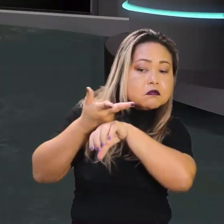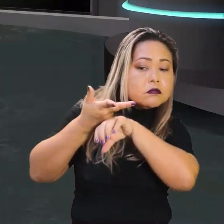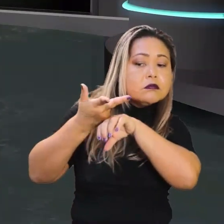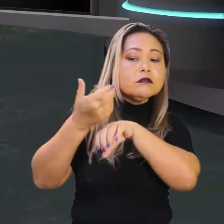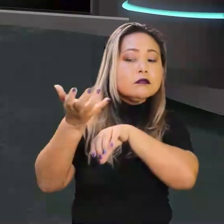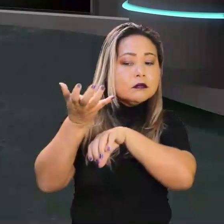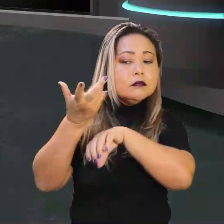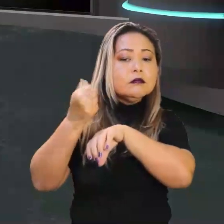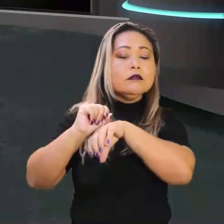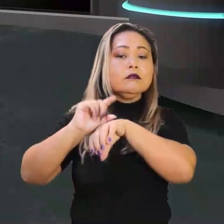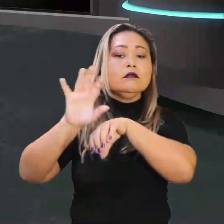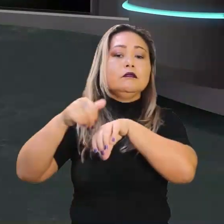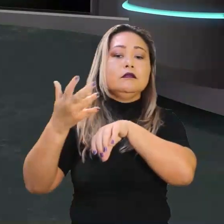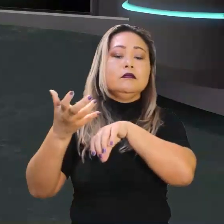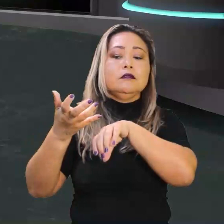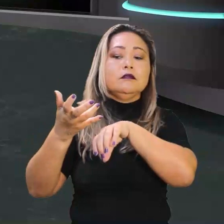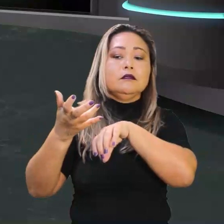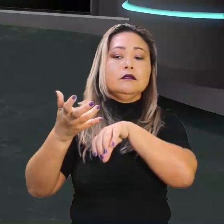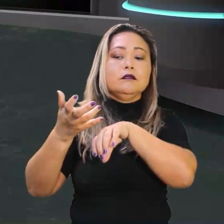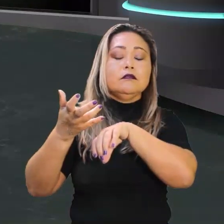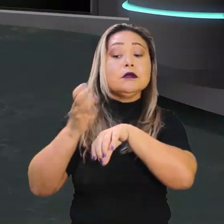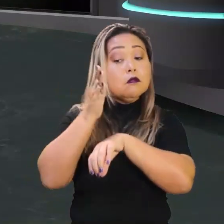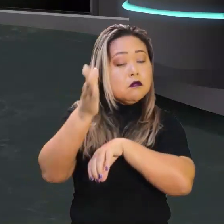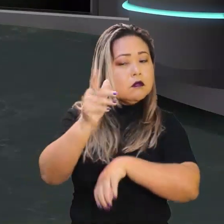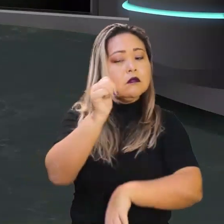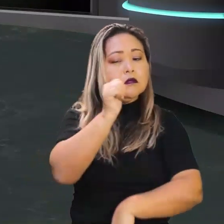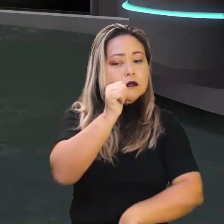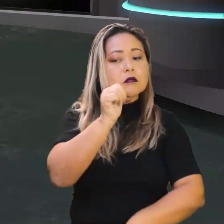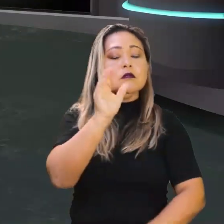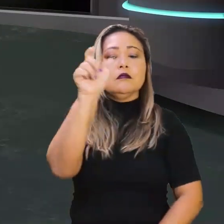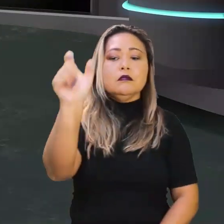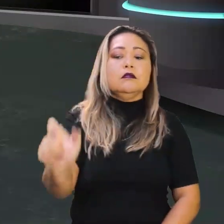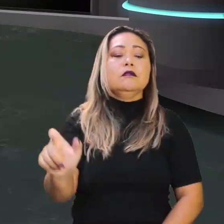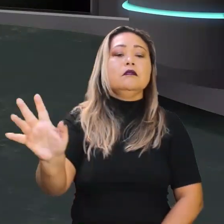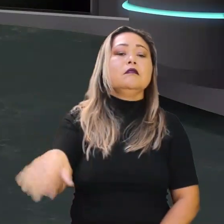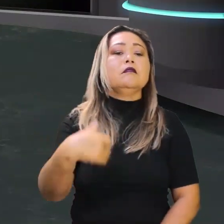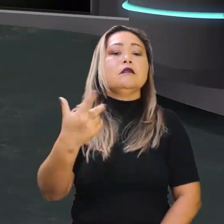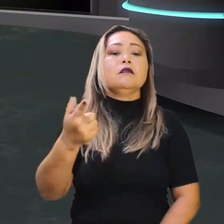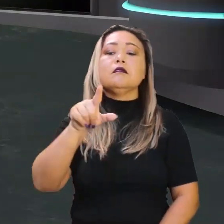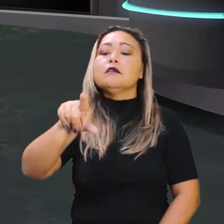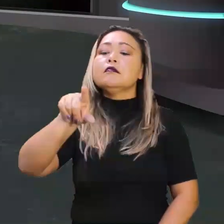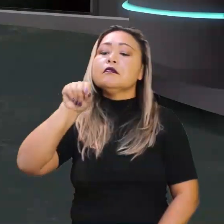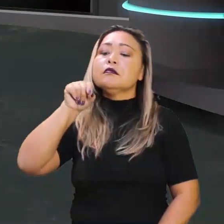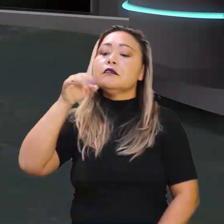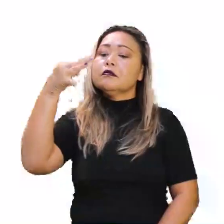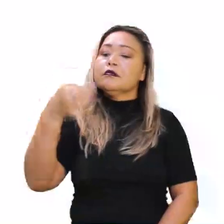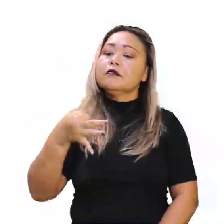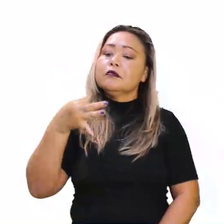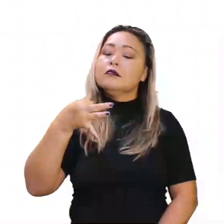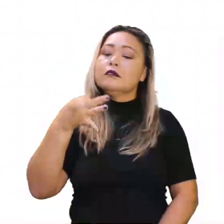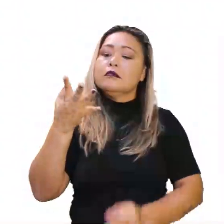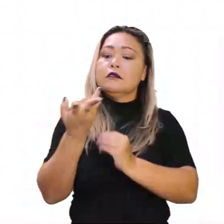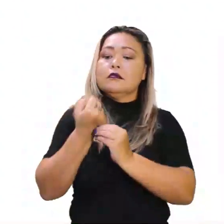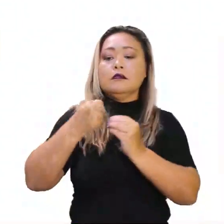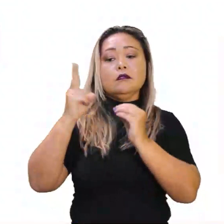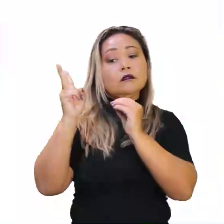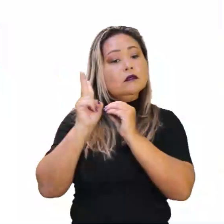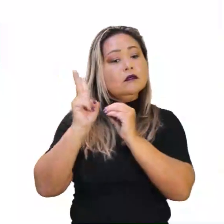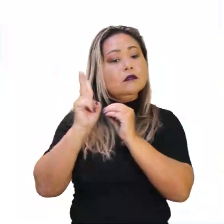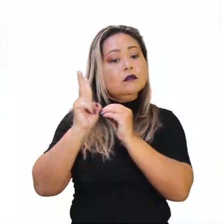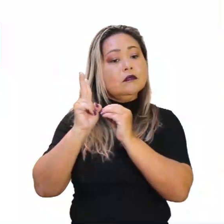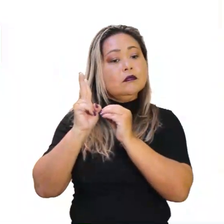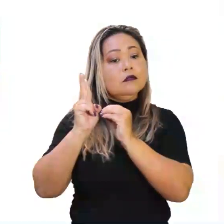Então, vamos ver principalmente os femininos. Vamos ver ali qual é a alternativa correta, então, em relação à arte indígena.